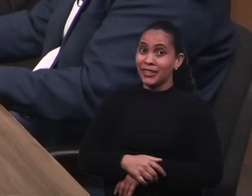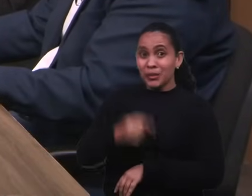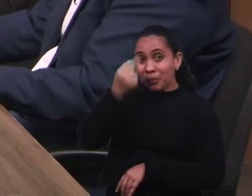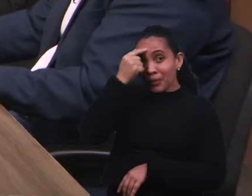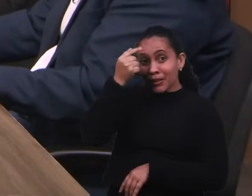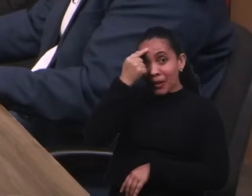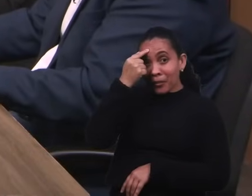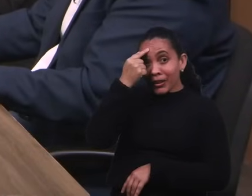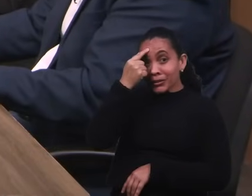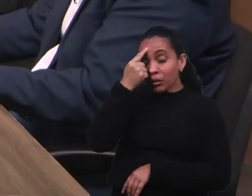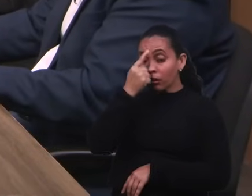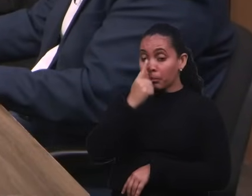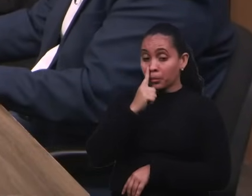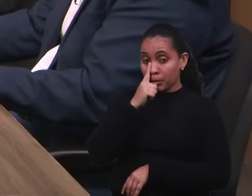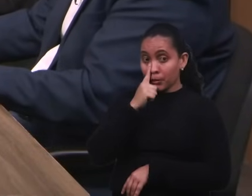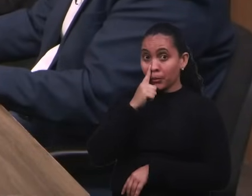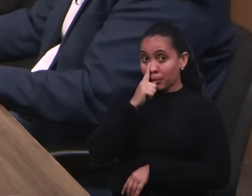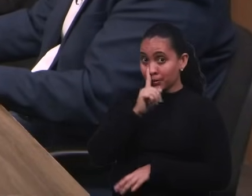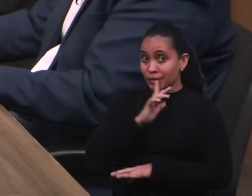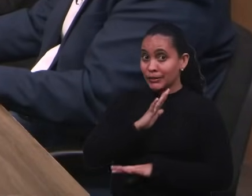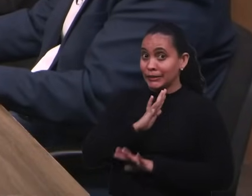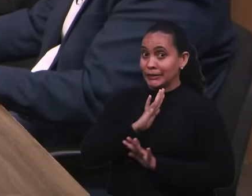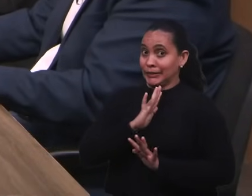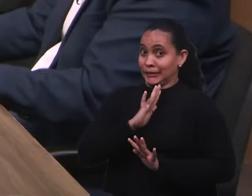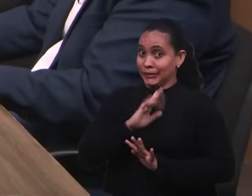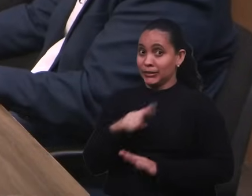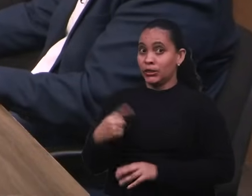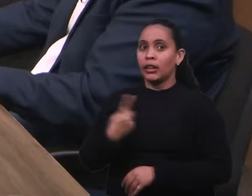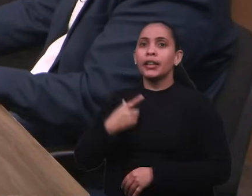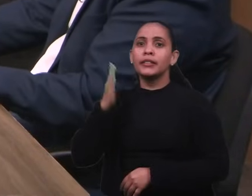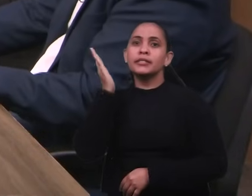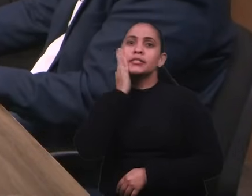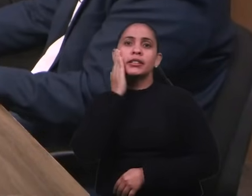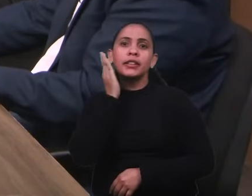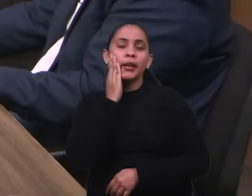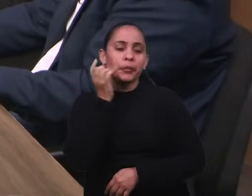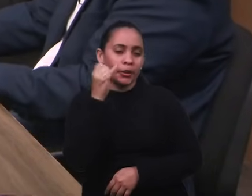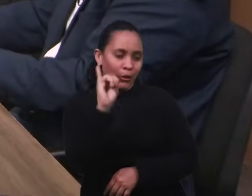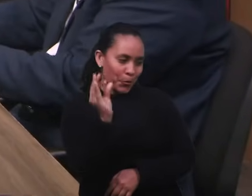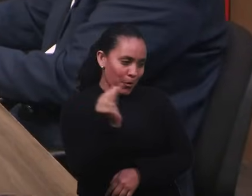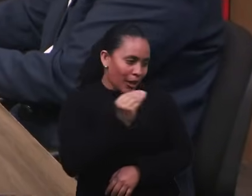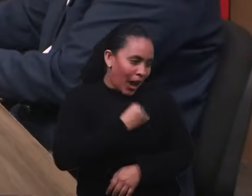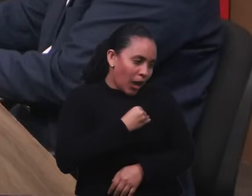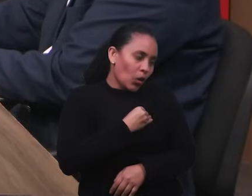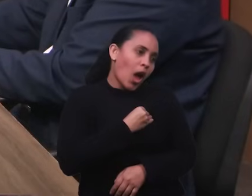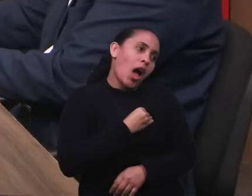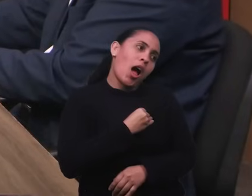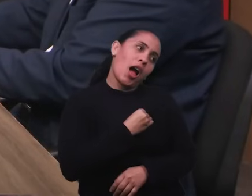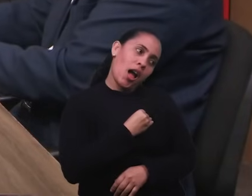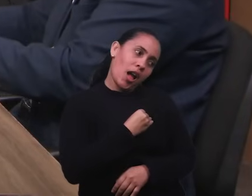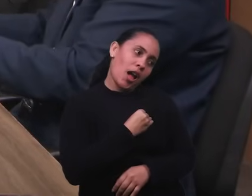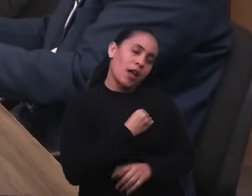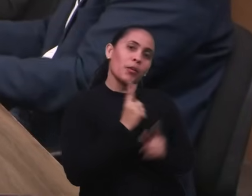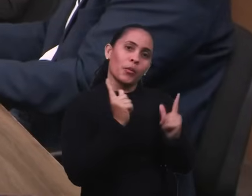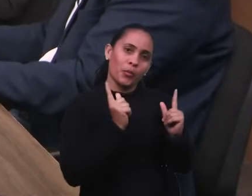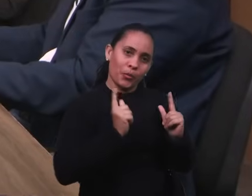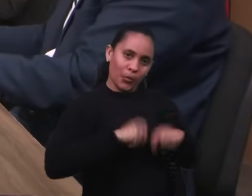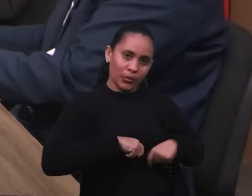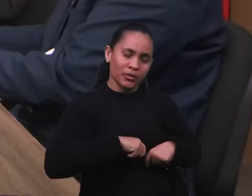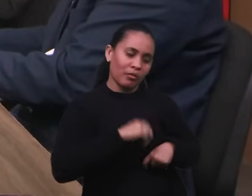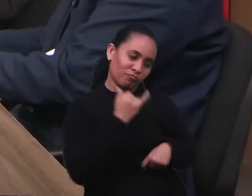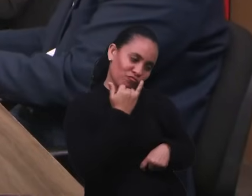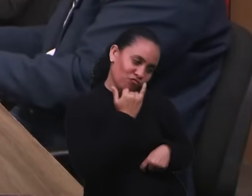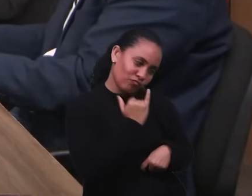caminho, daqui a pouco nós estamos entendendo que o pecado está justificado, né? Ou seja, é um perigo,